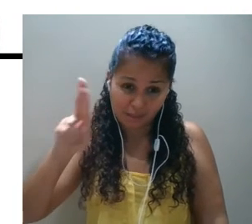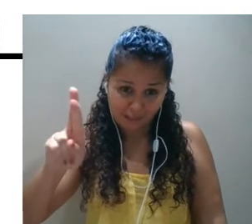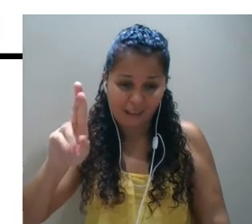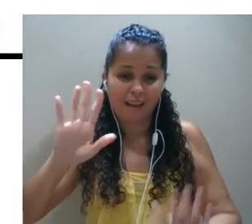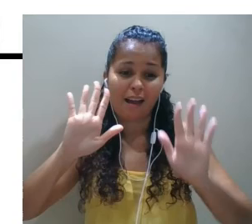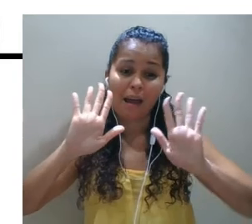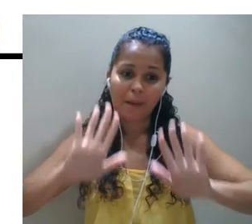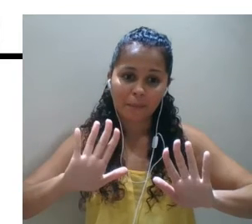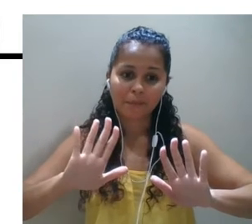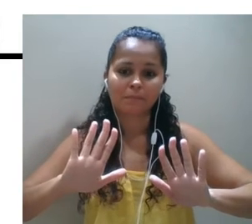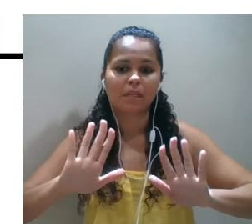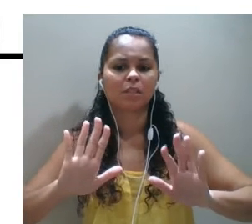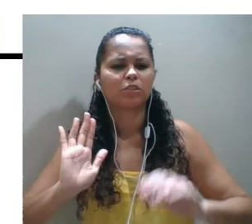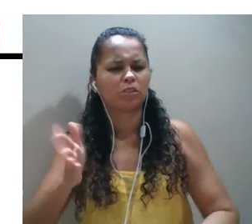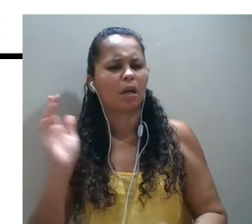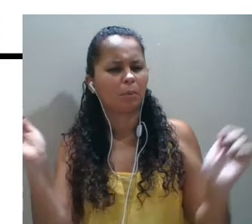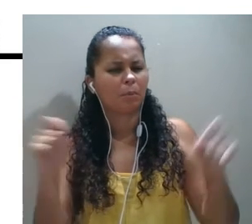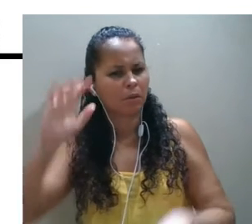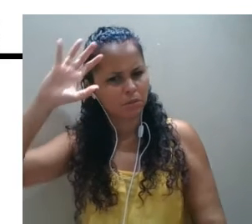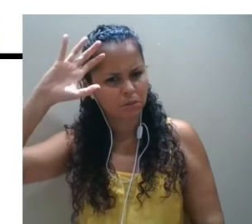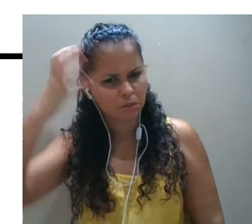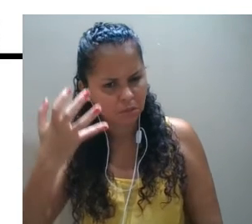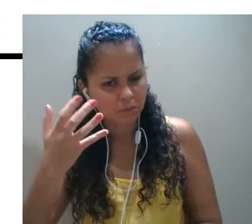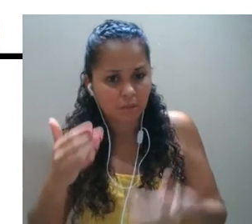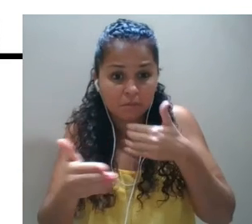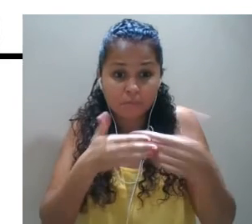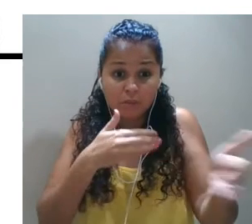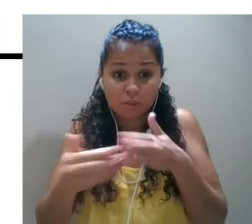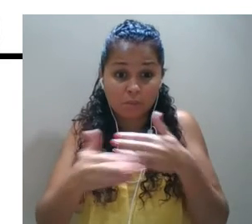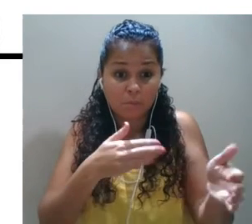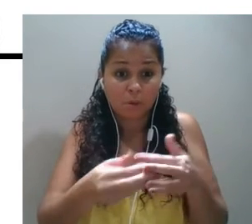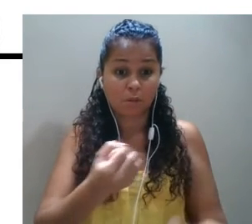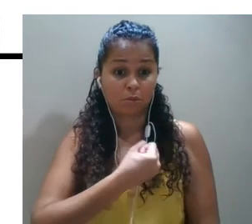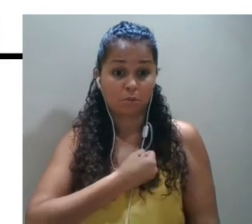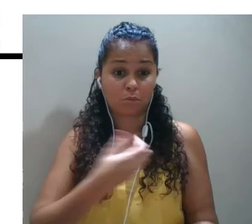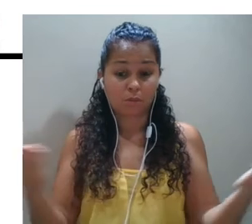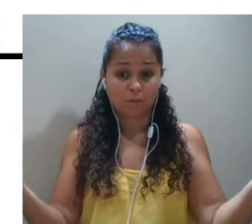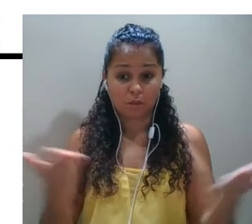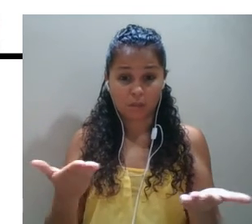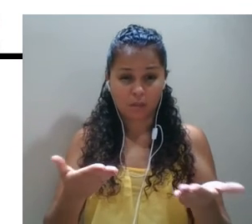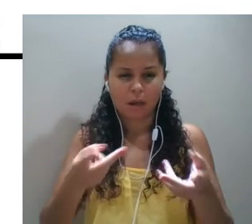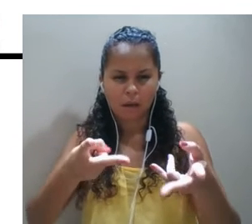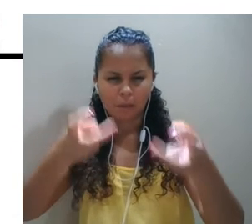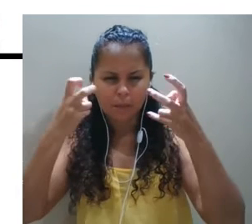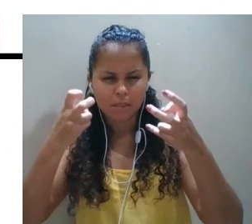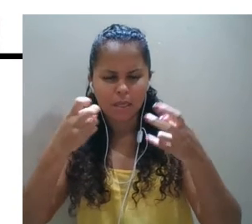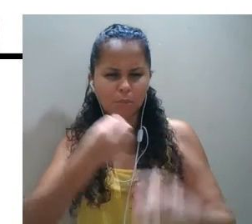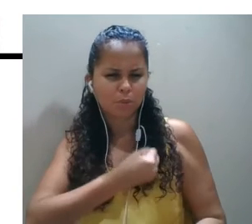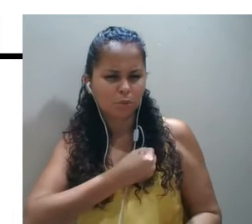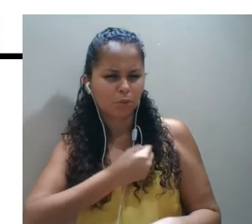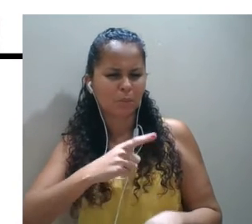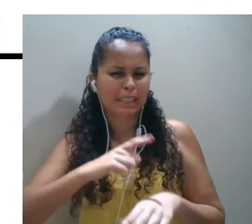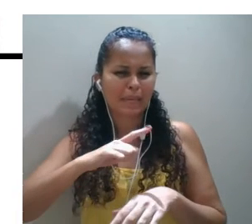de pessoas que saem. Então, independente do número que figurar nessa posição, reparem, o número de elementos que